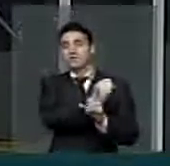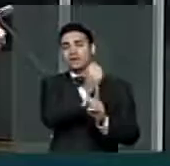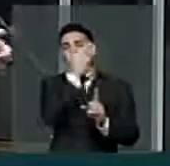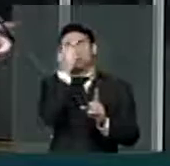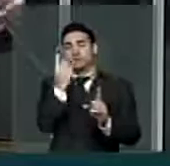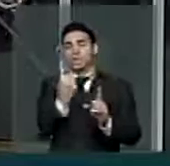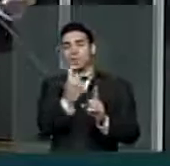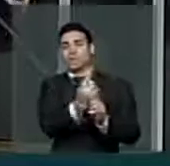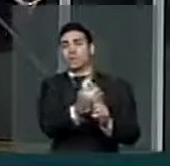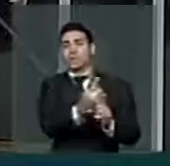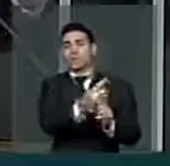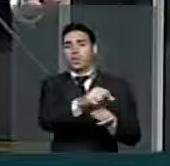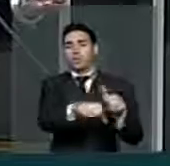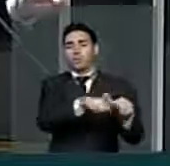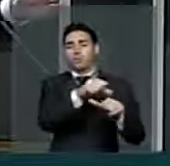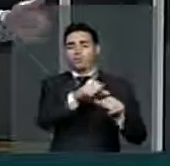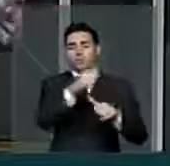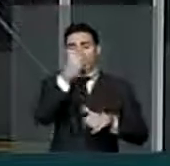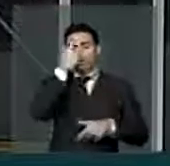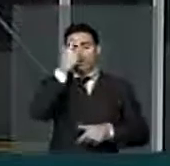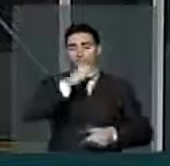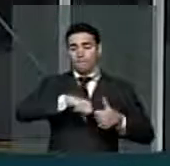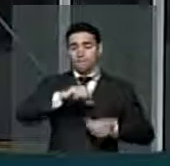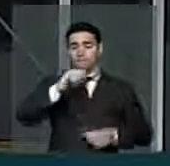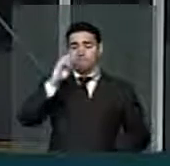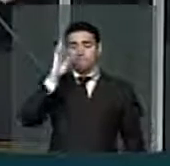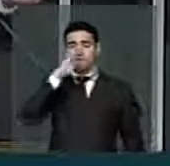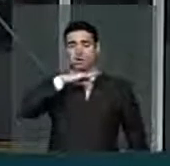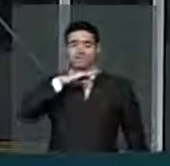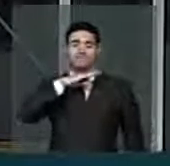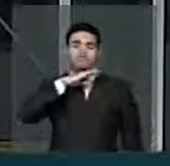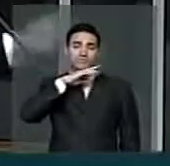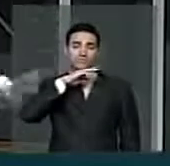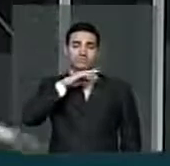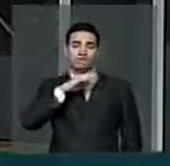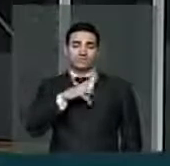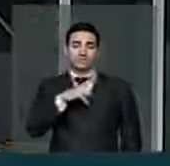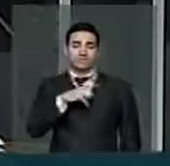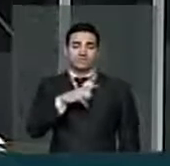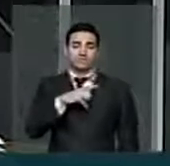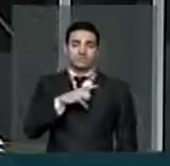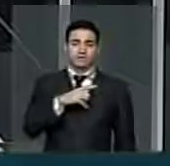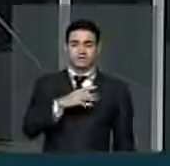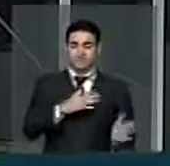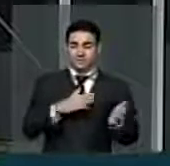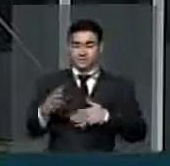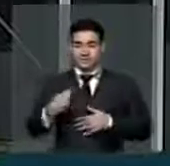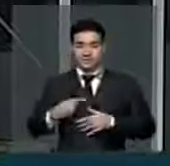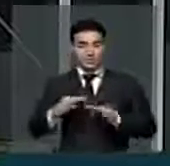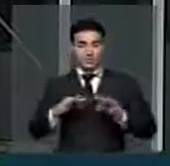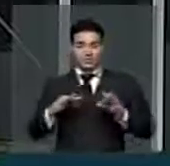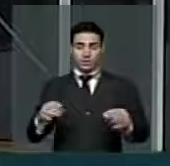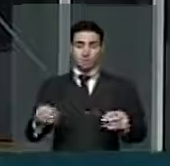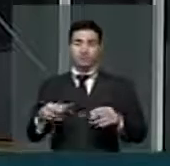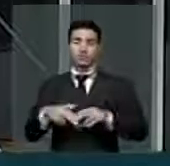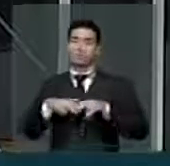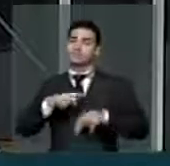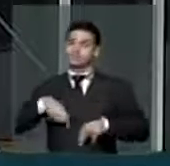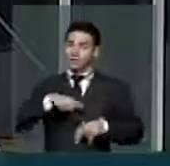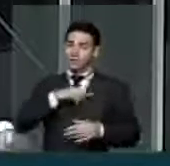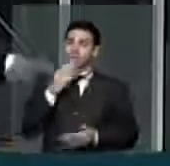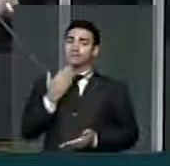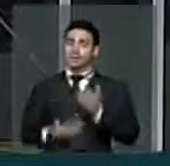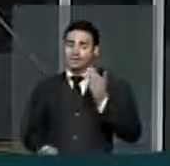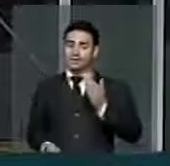esse desvio de conduta, o desvirtuamento de uma geração inteira. E nós estamos perdendo uma